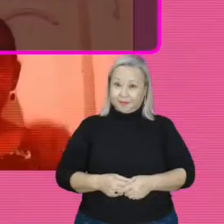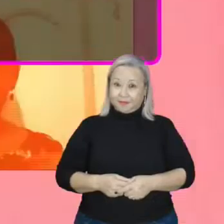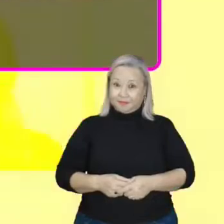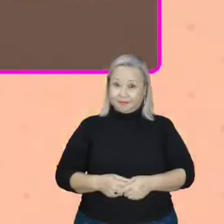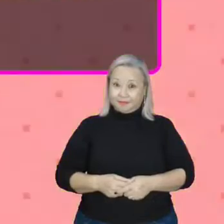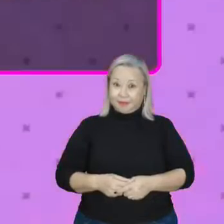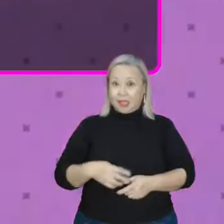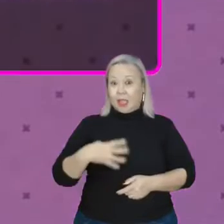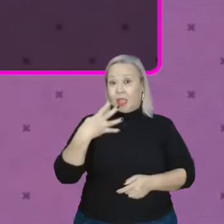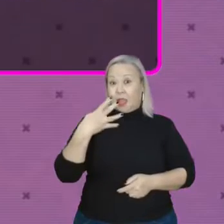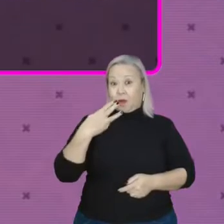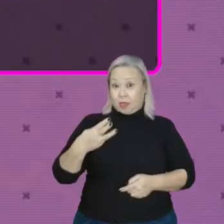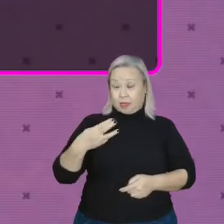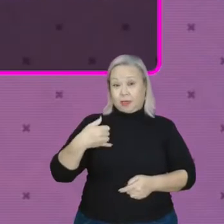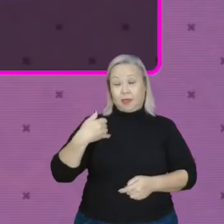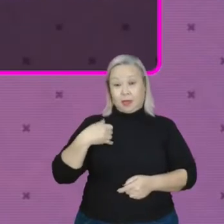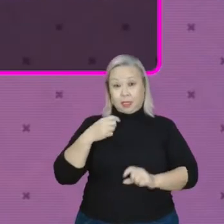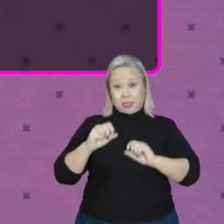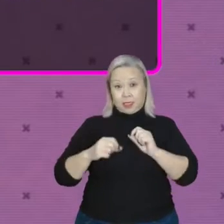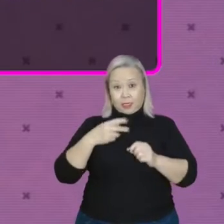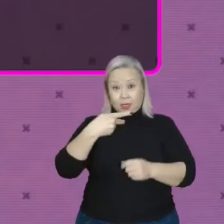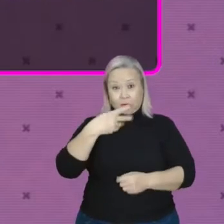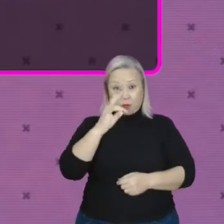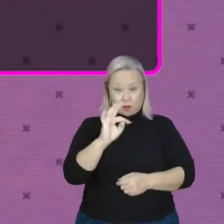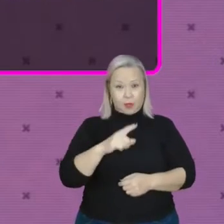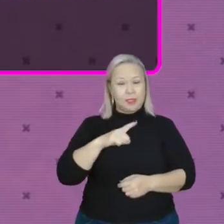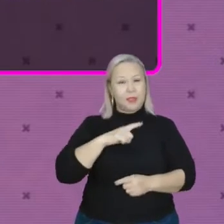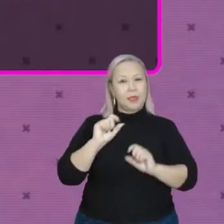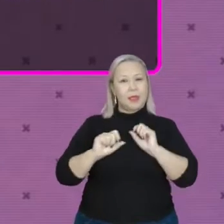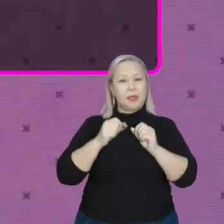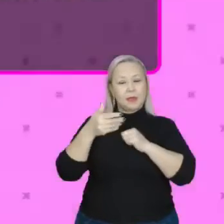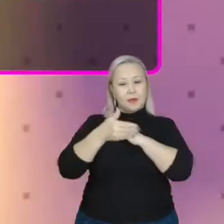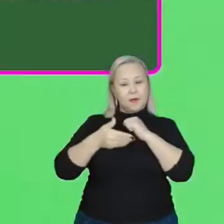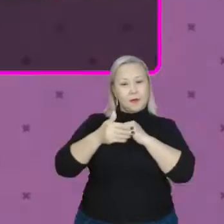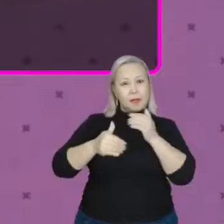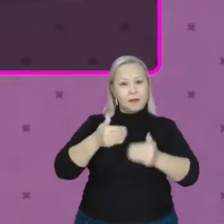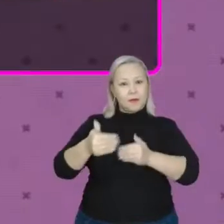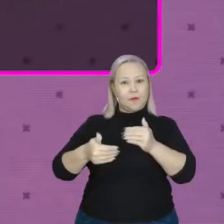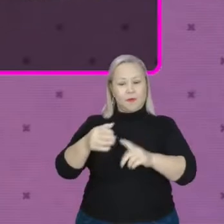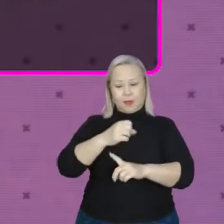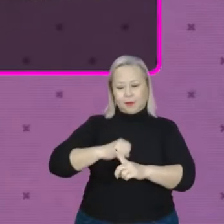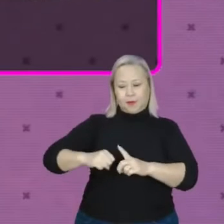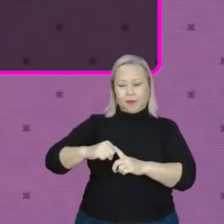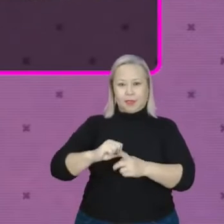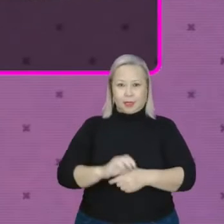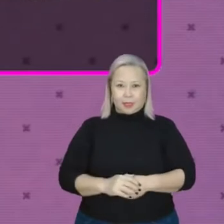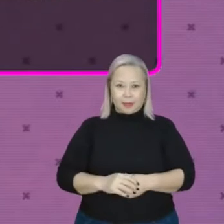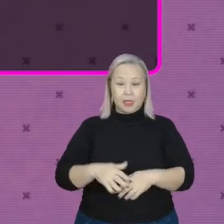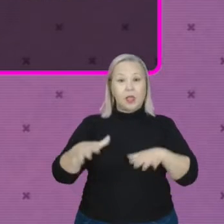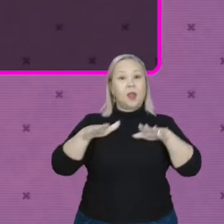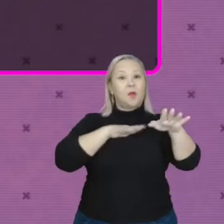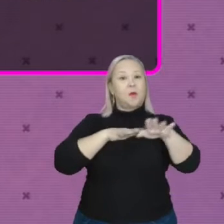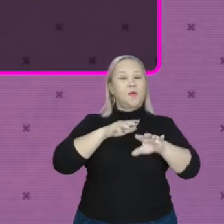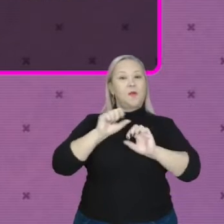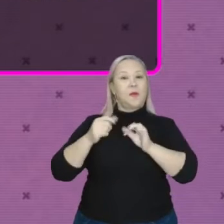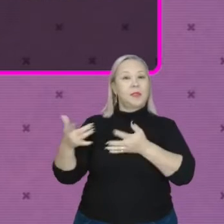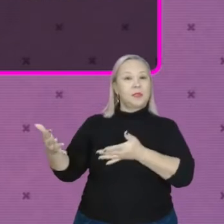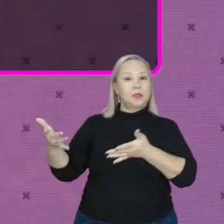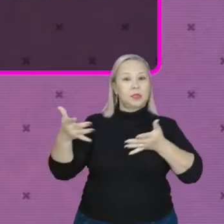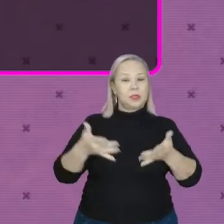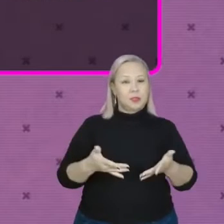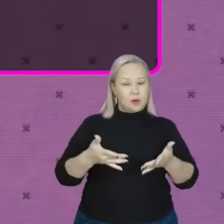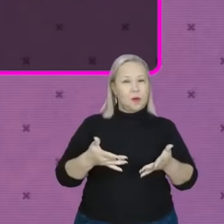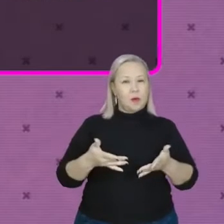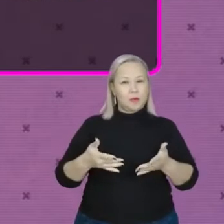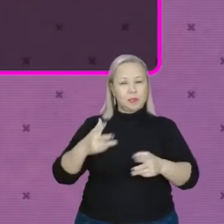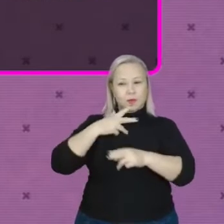Em 43 anos, o Partido dos Trabalhadores teve em sua base os movimentos sociais. Movimentos estes que trouxeram vitórias